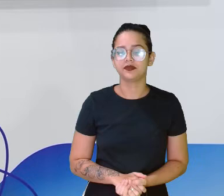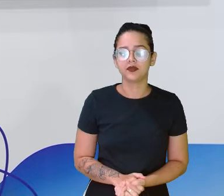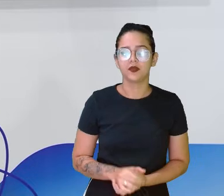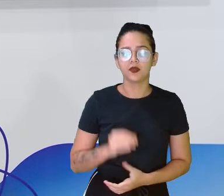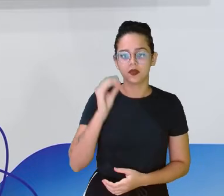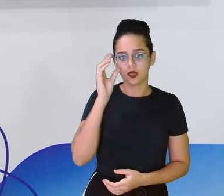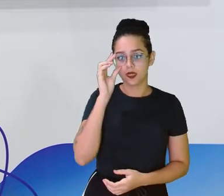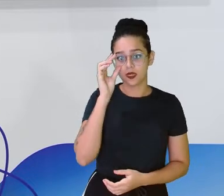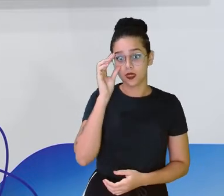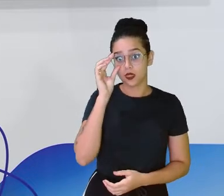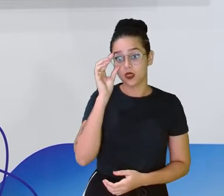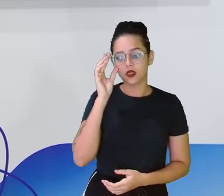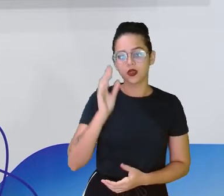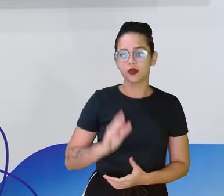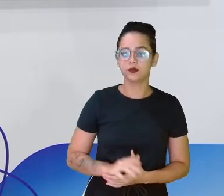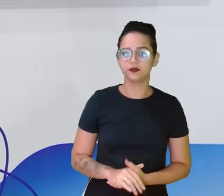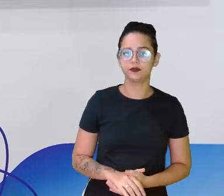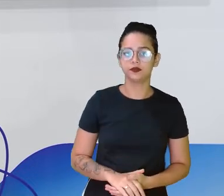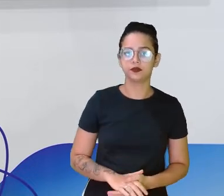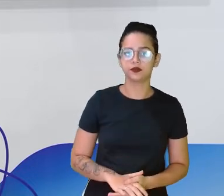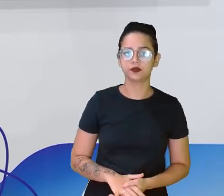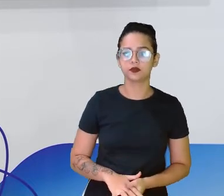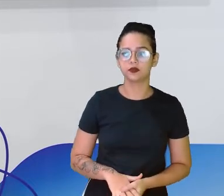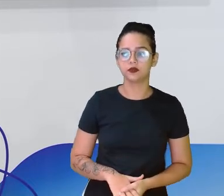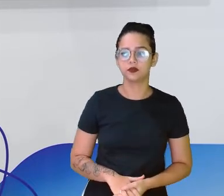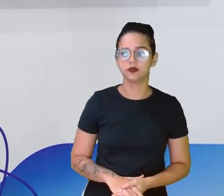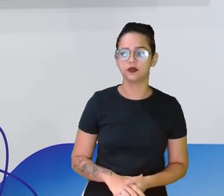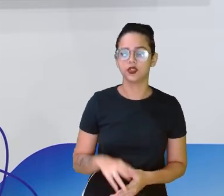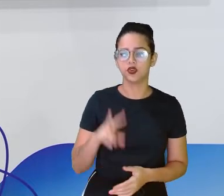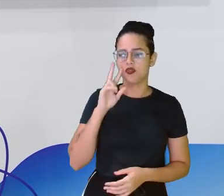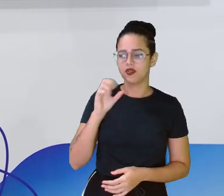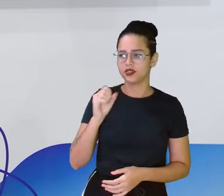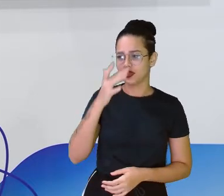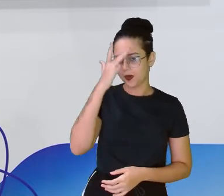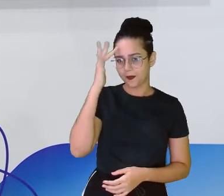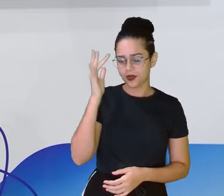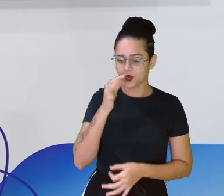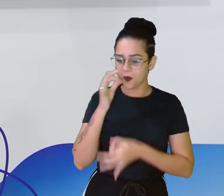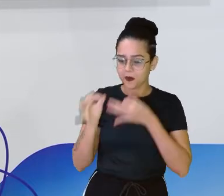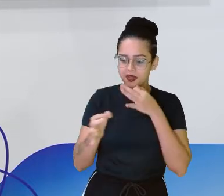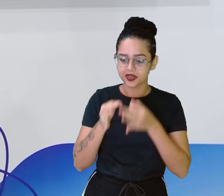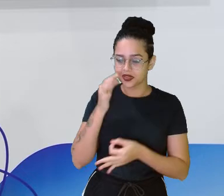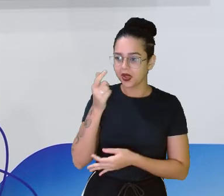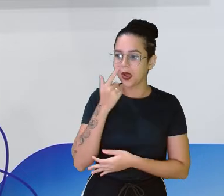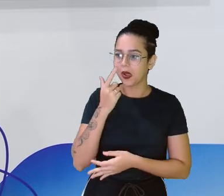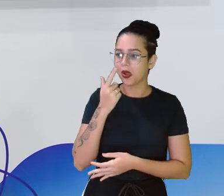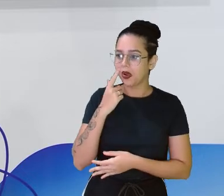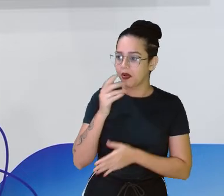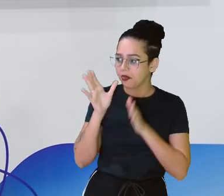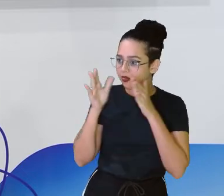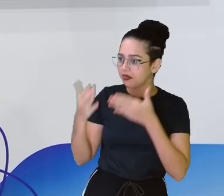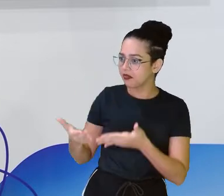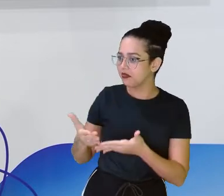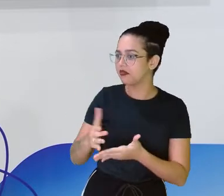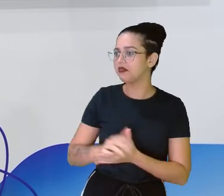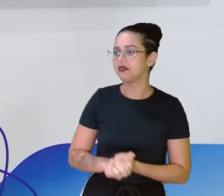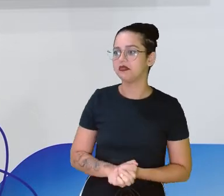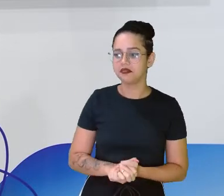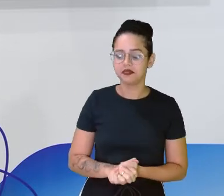bem essa aula. Então, deixa eu ver se tem alguém comentando aqui. Olha, tão focados,